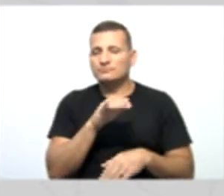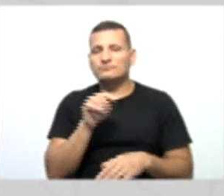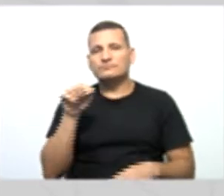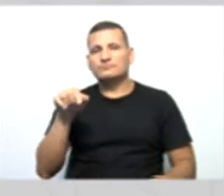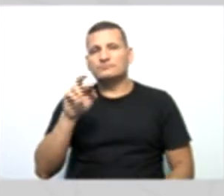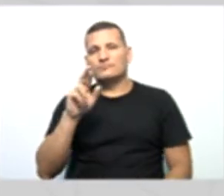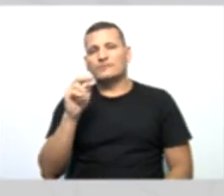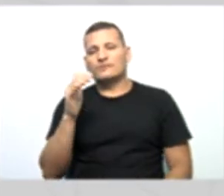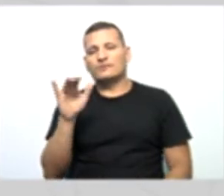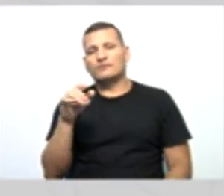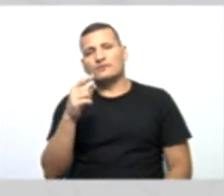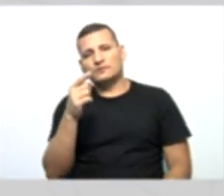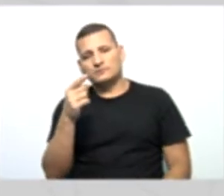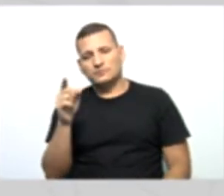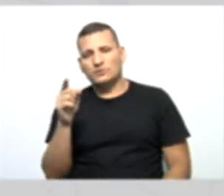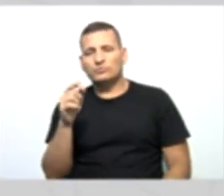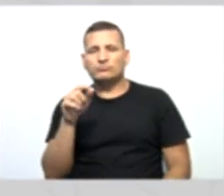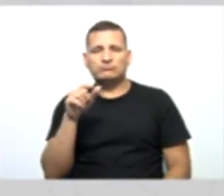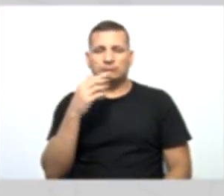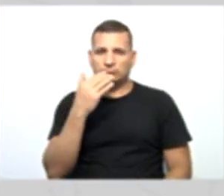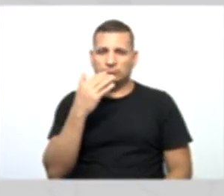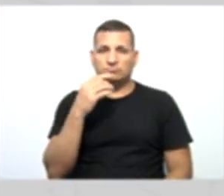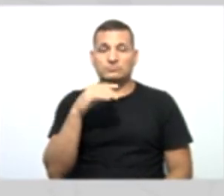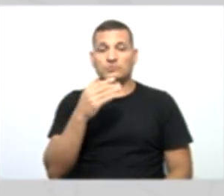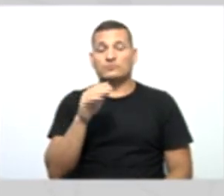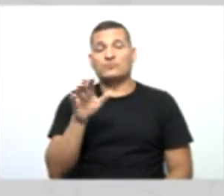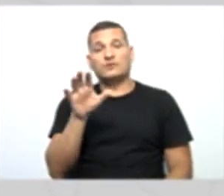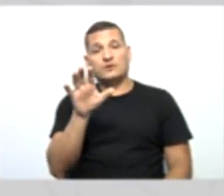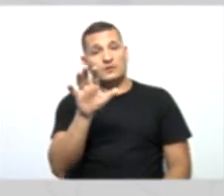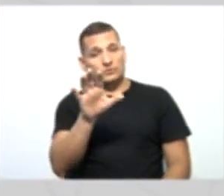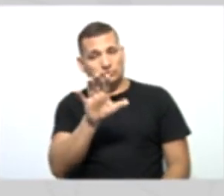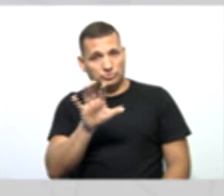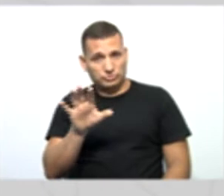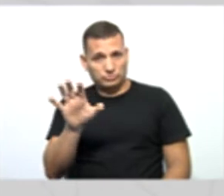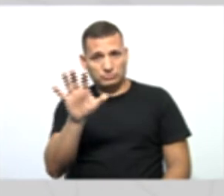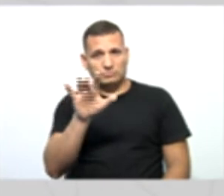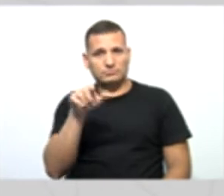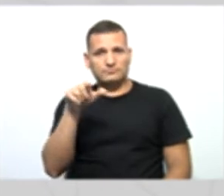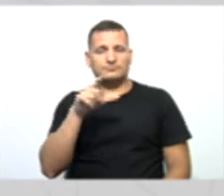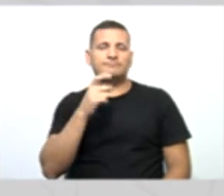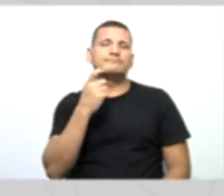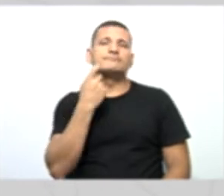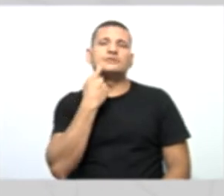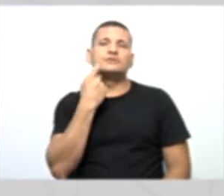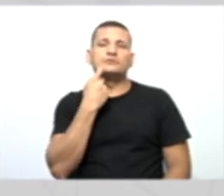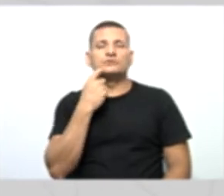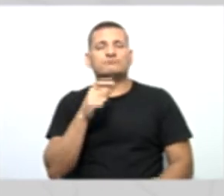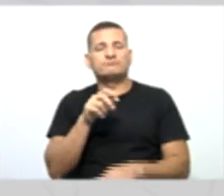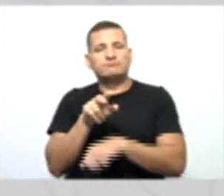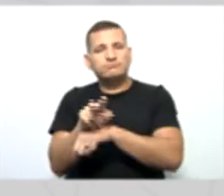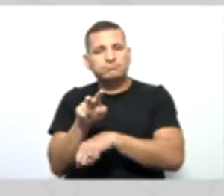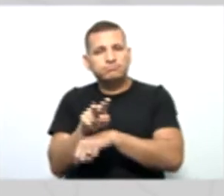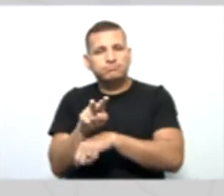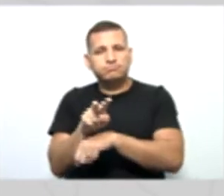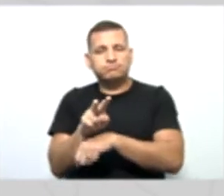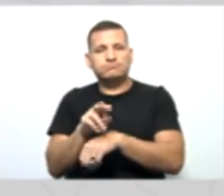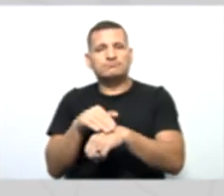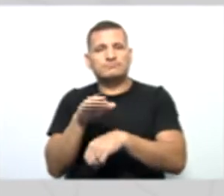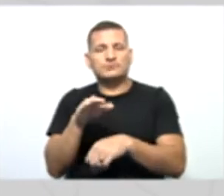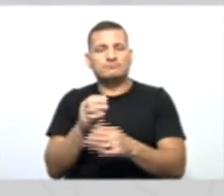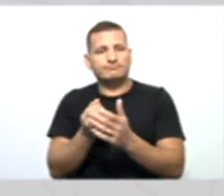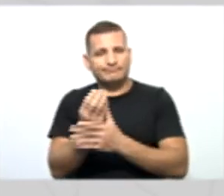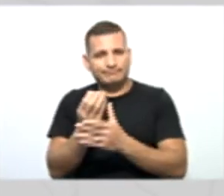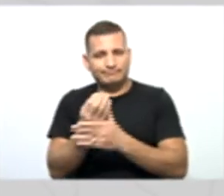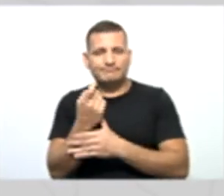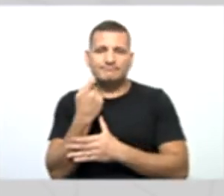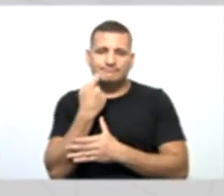um prato com peixe, então é uma região realmente que produz peixe, faz criação de peixe. O arranjo produtivo local é